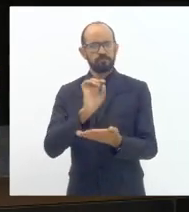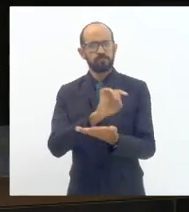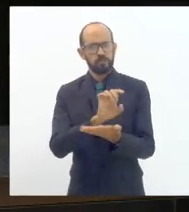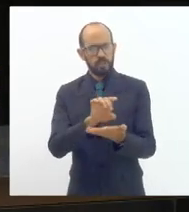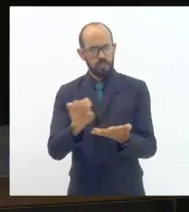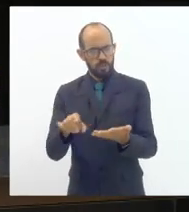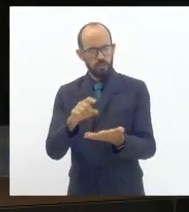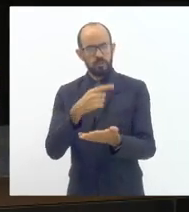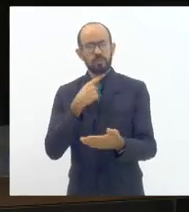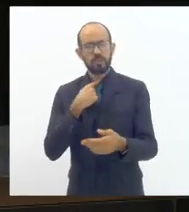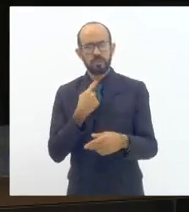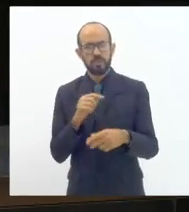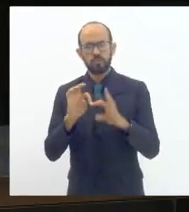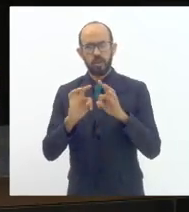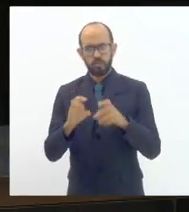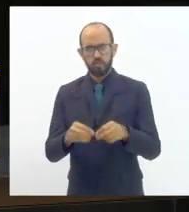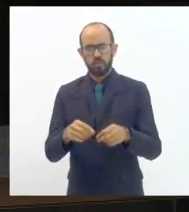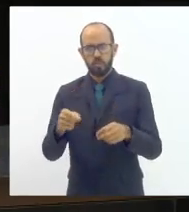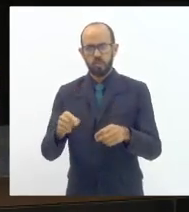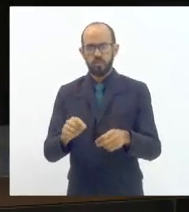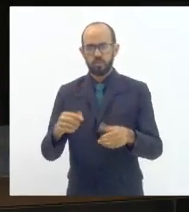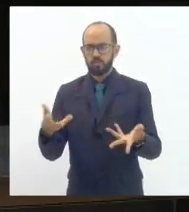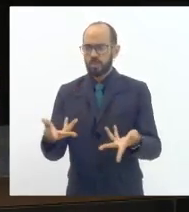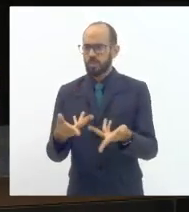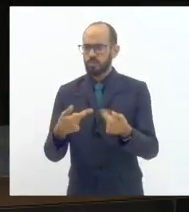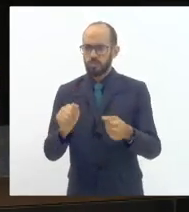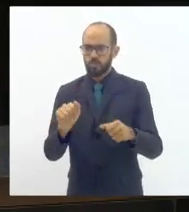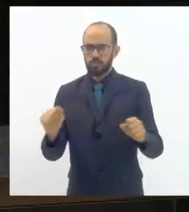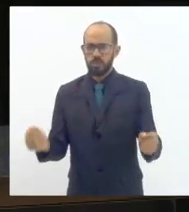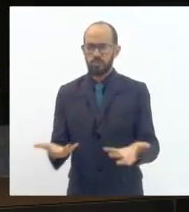Então, eu desejo a todos aí um excelente evento,